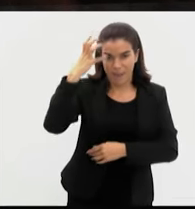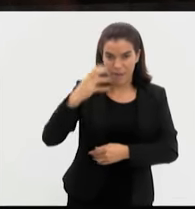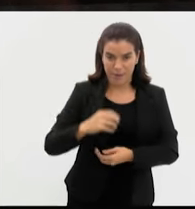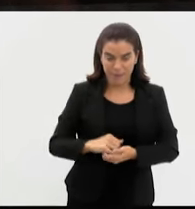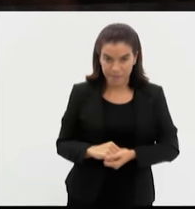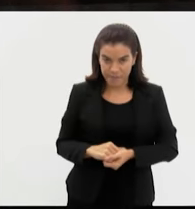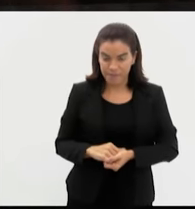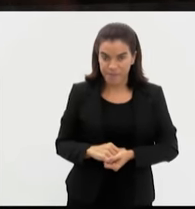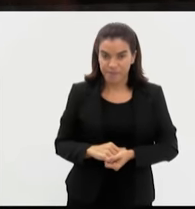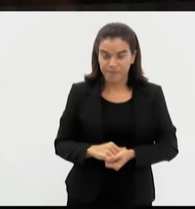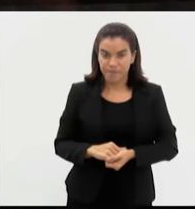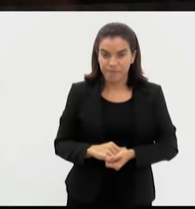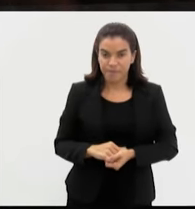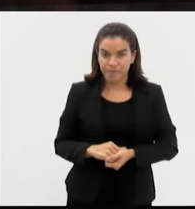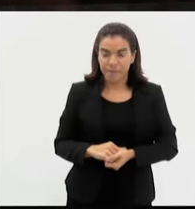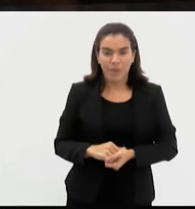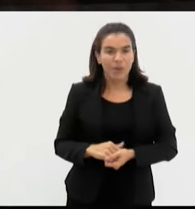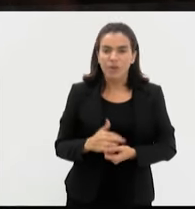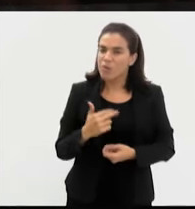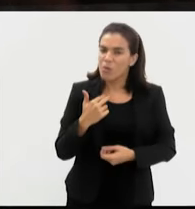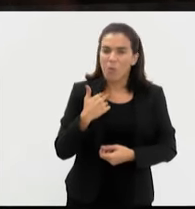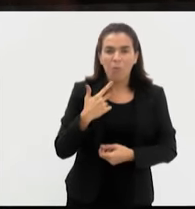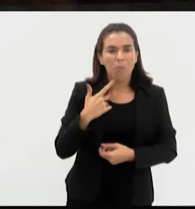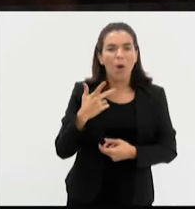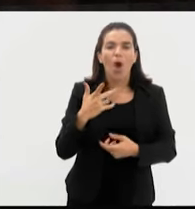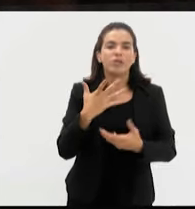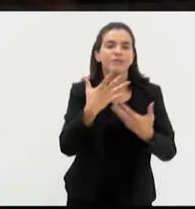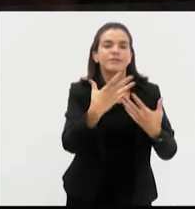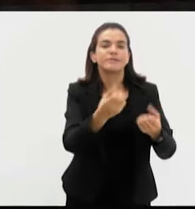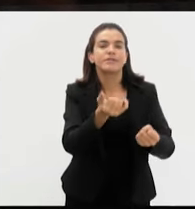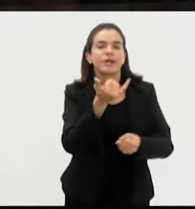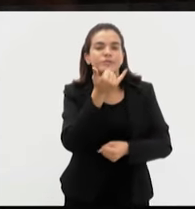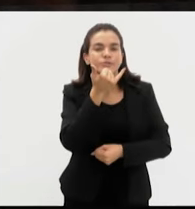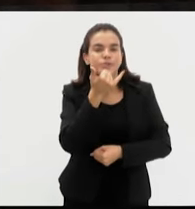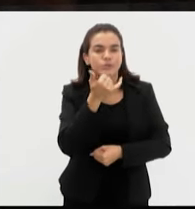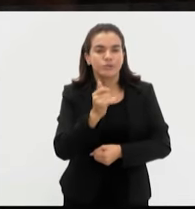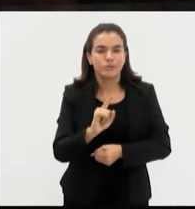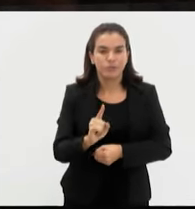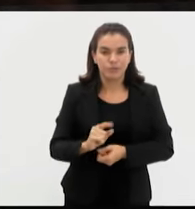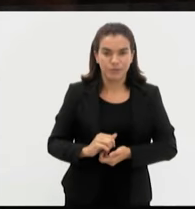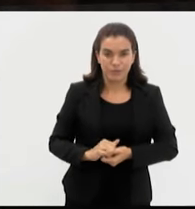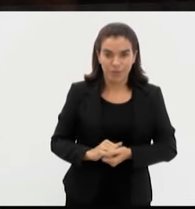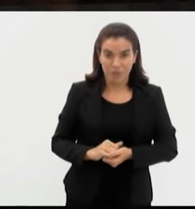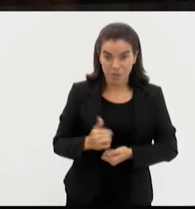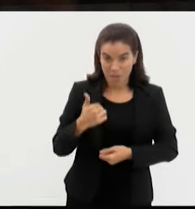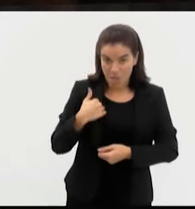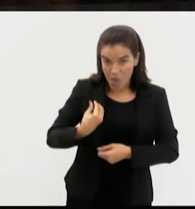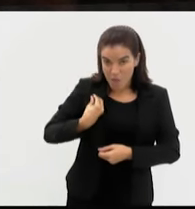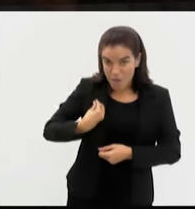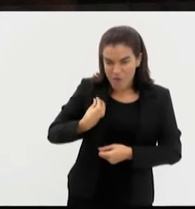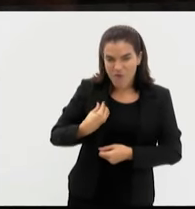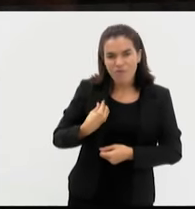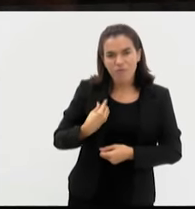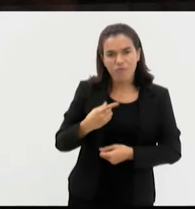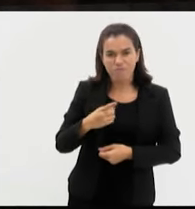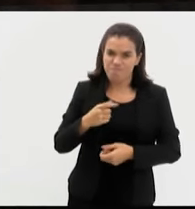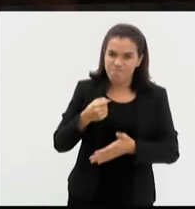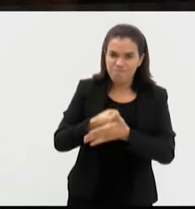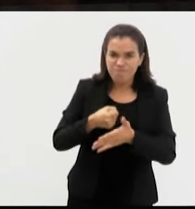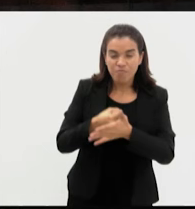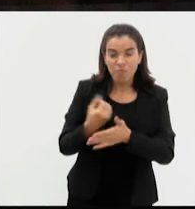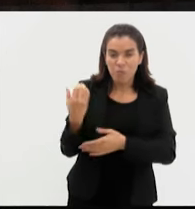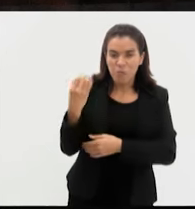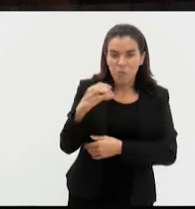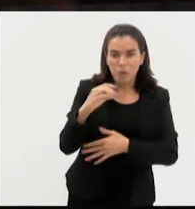Marielle que não pode sair barato mas enquanto eu estiver aqui eles não vão ter moleza começaram a botar na rede